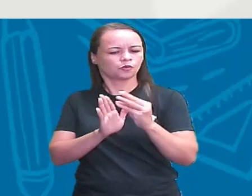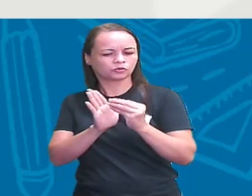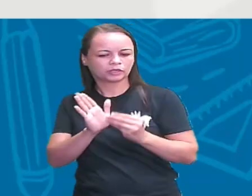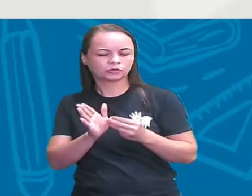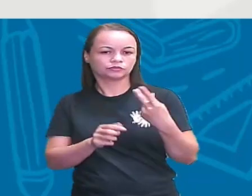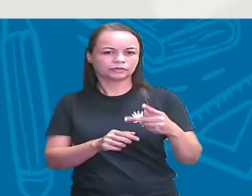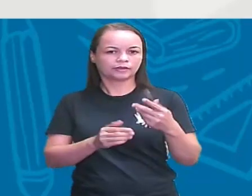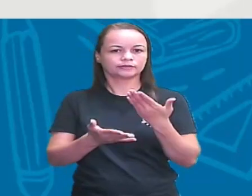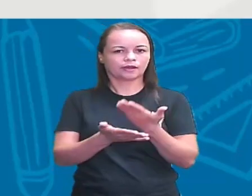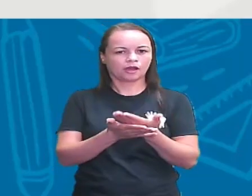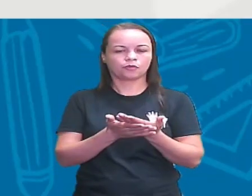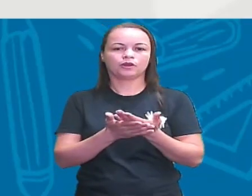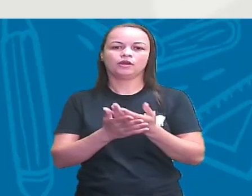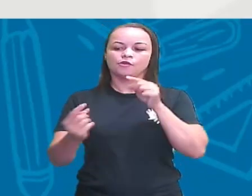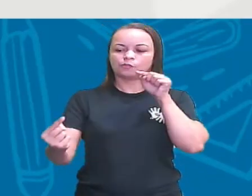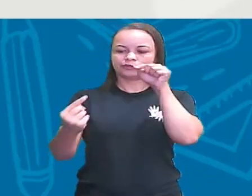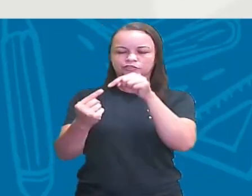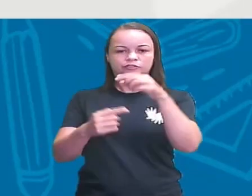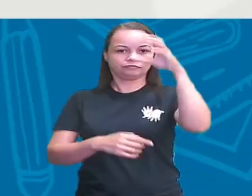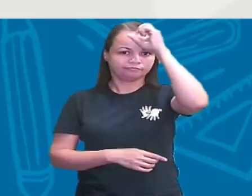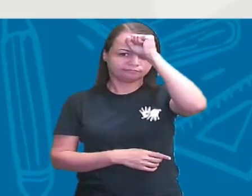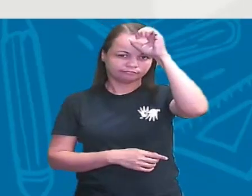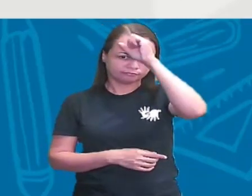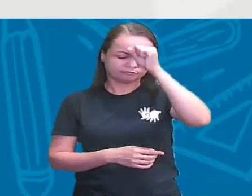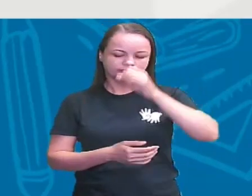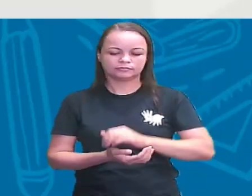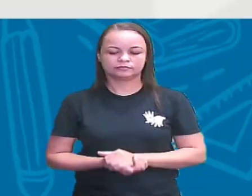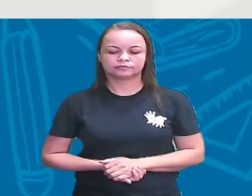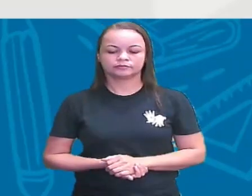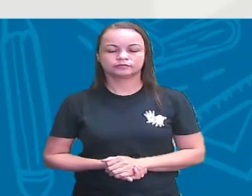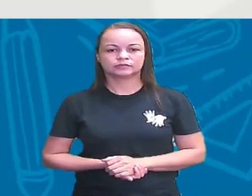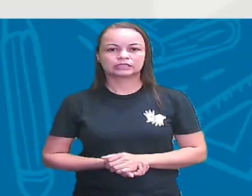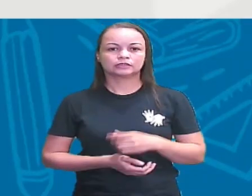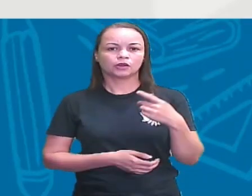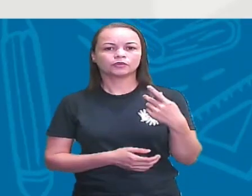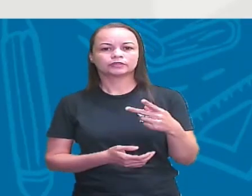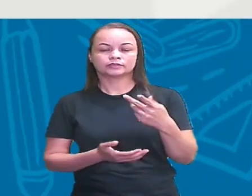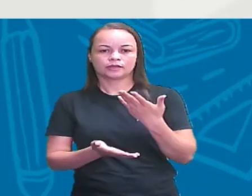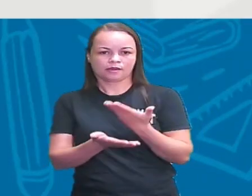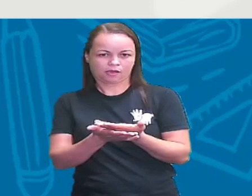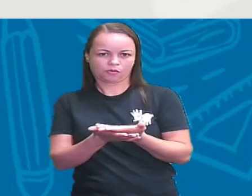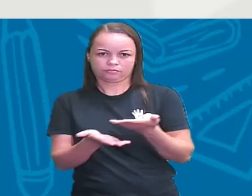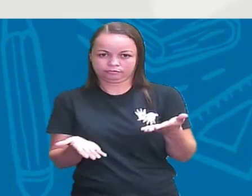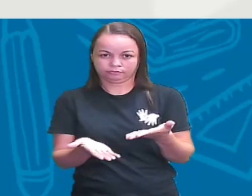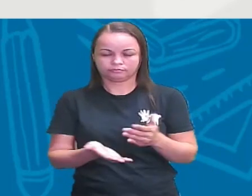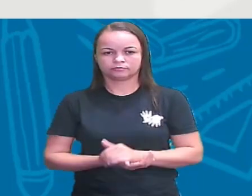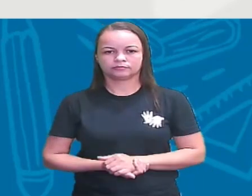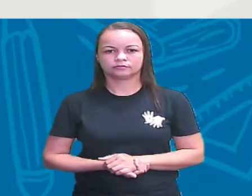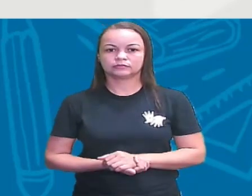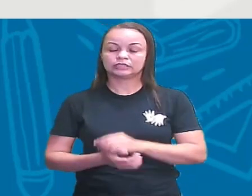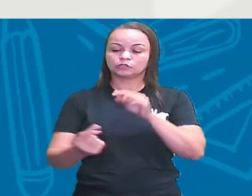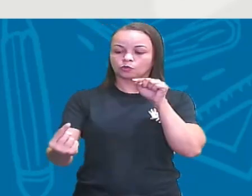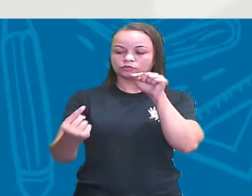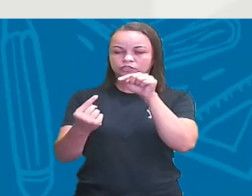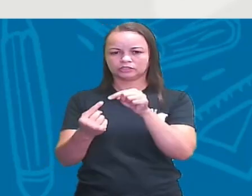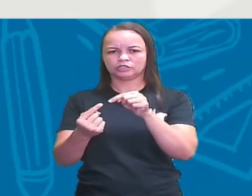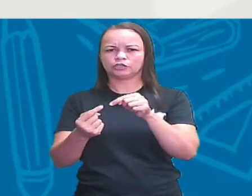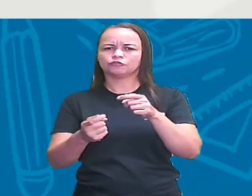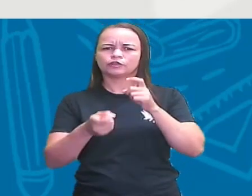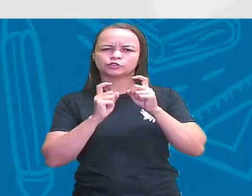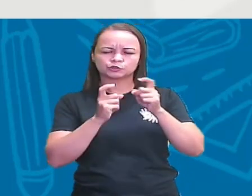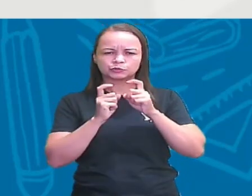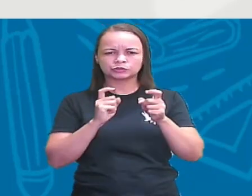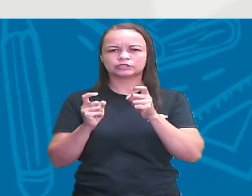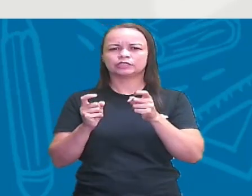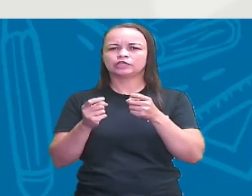os objetivos de aprendizagem, né, dessa aula aqui agora. Os objetivos é discutir os reflexos do